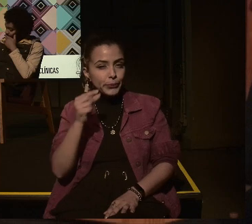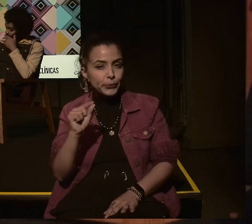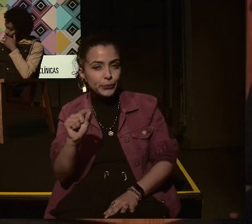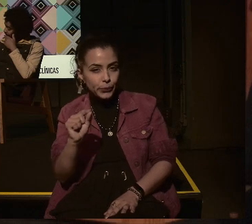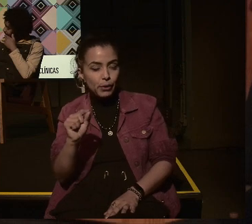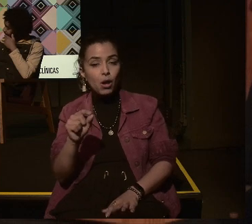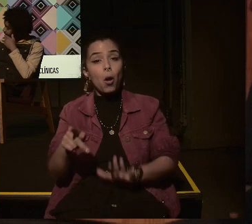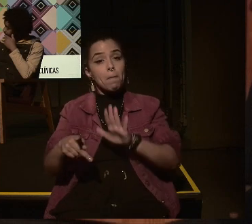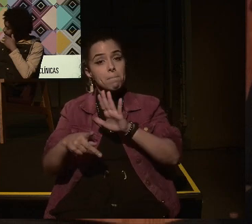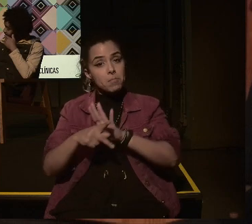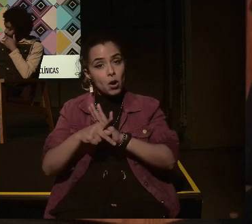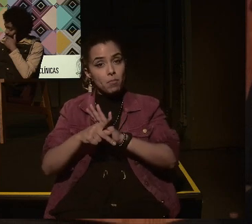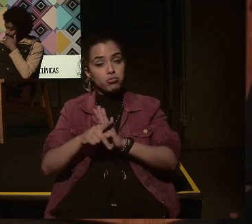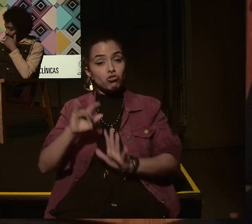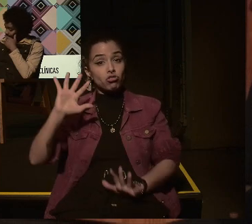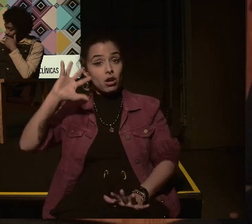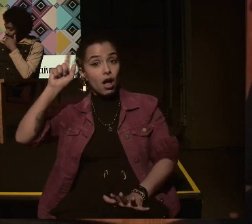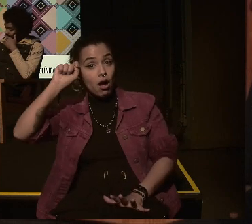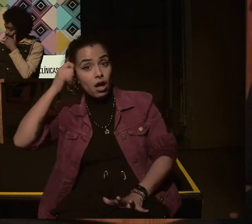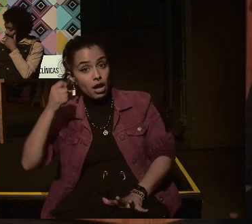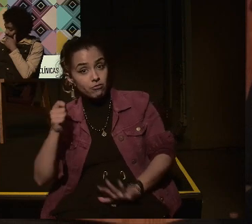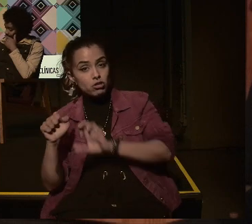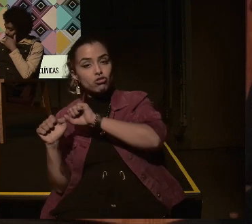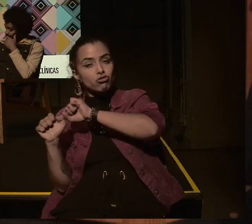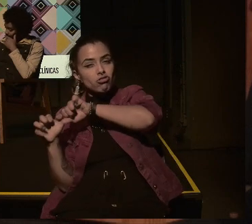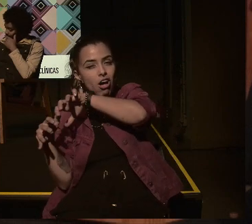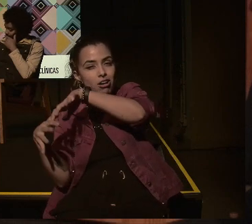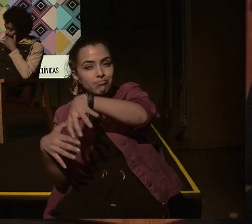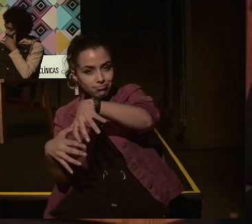na afrodiáspora.